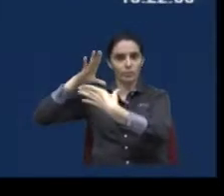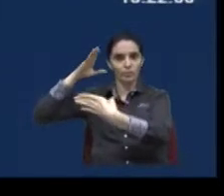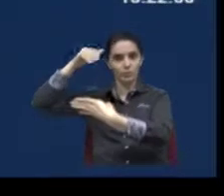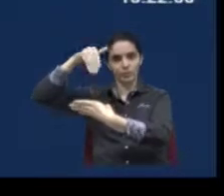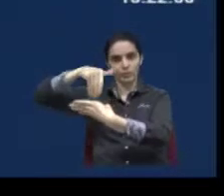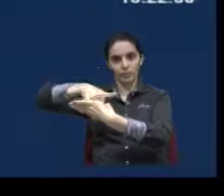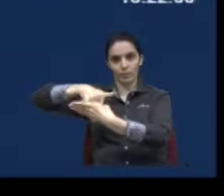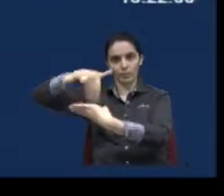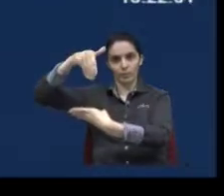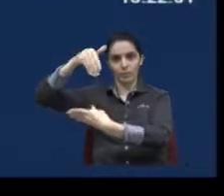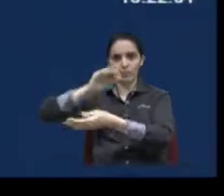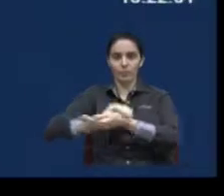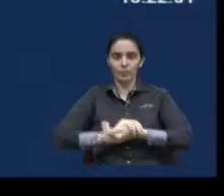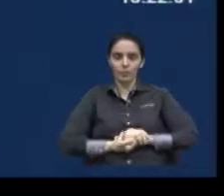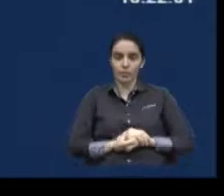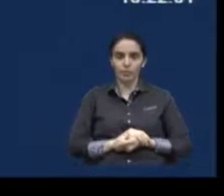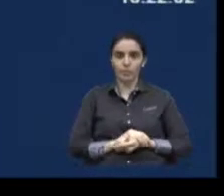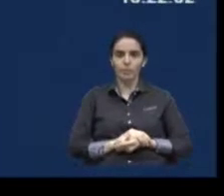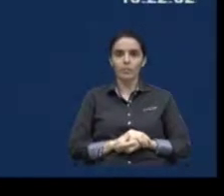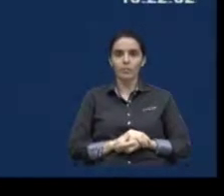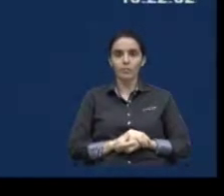vereadores.